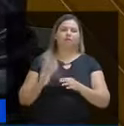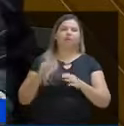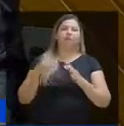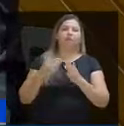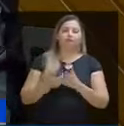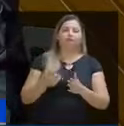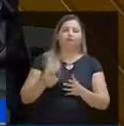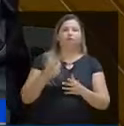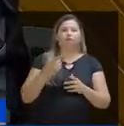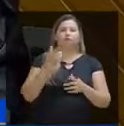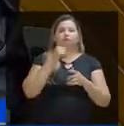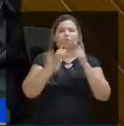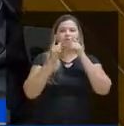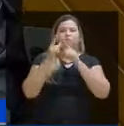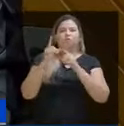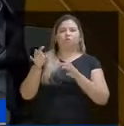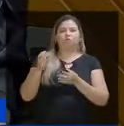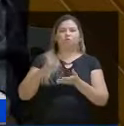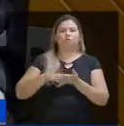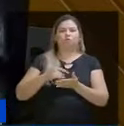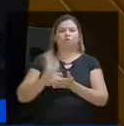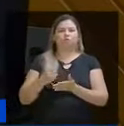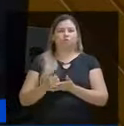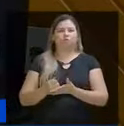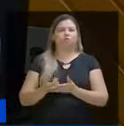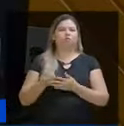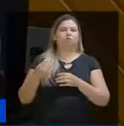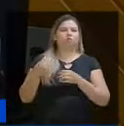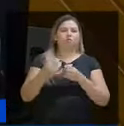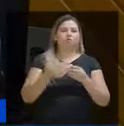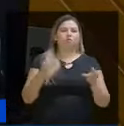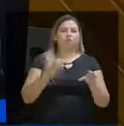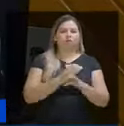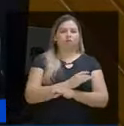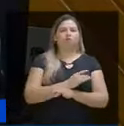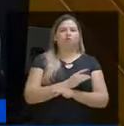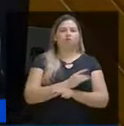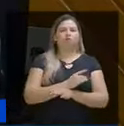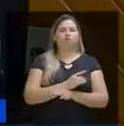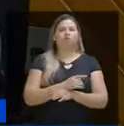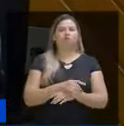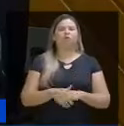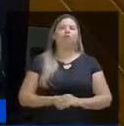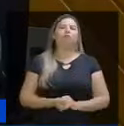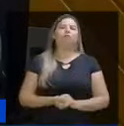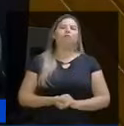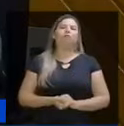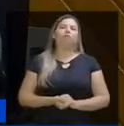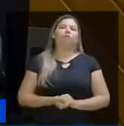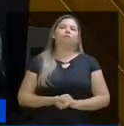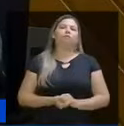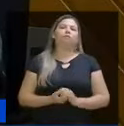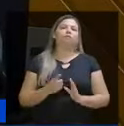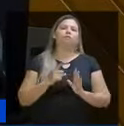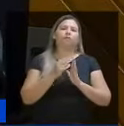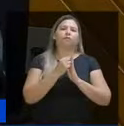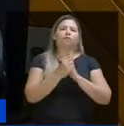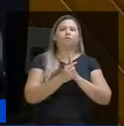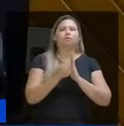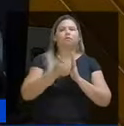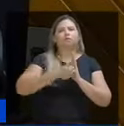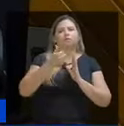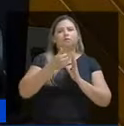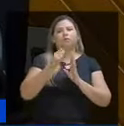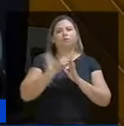aspas. Consoante se depreende na súmula 42 do TSE, a qual é fielmente reproduzida no inciso 1º do